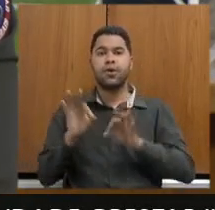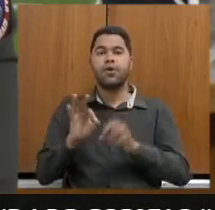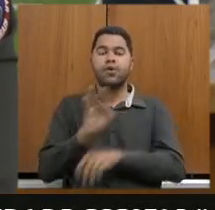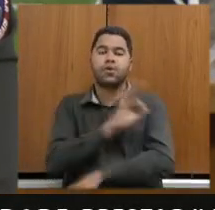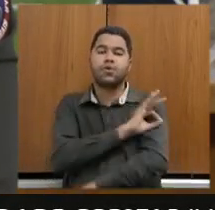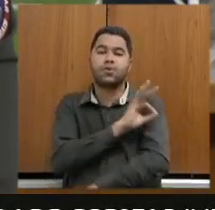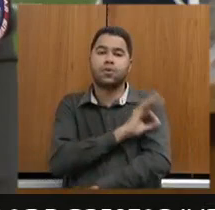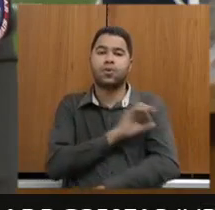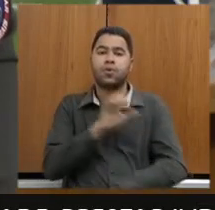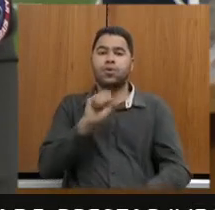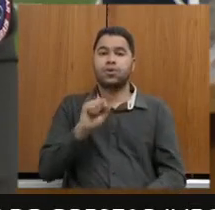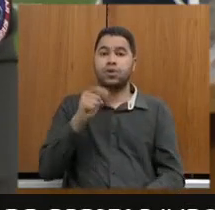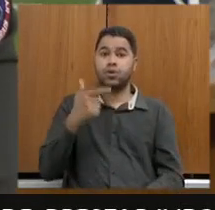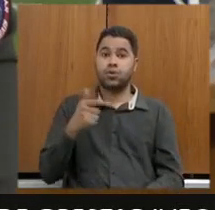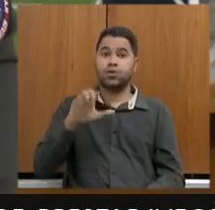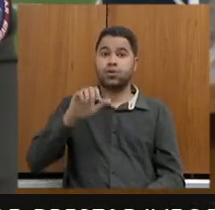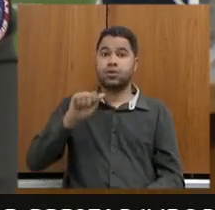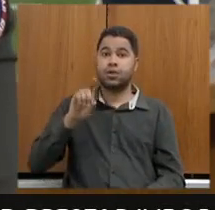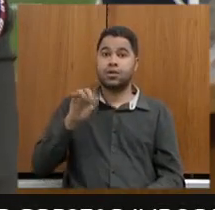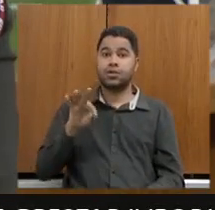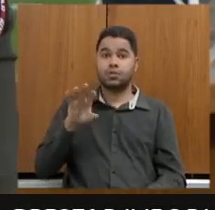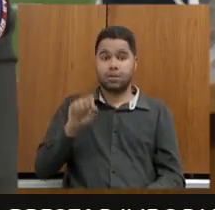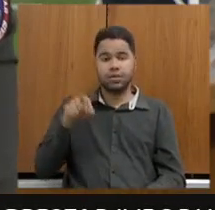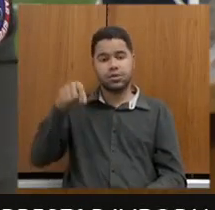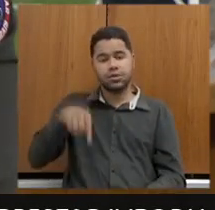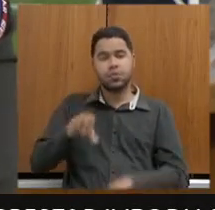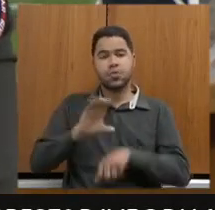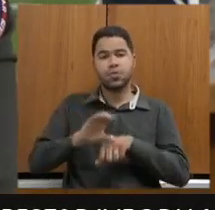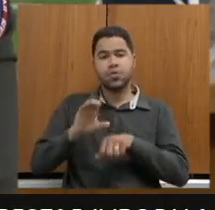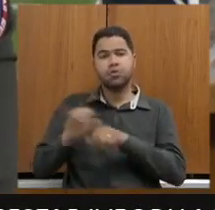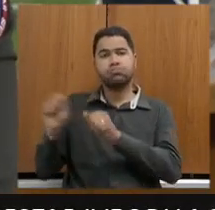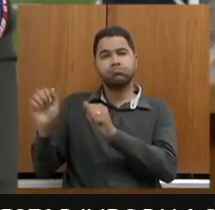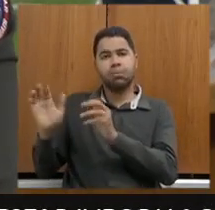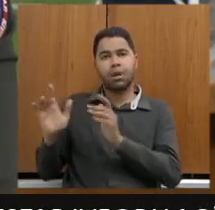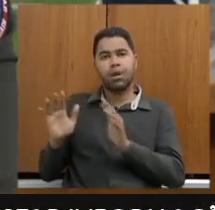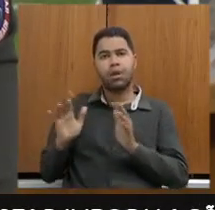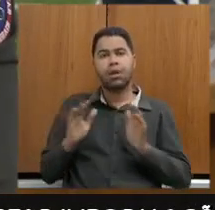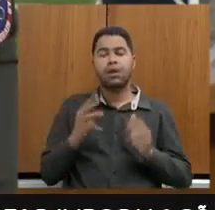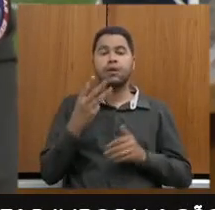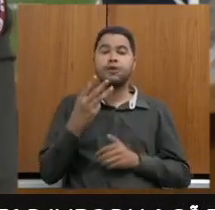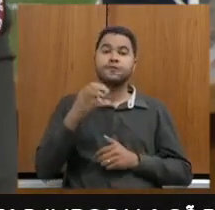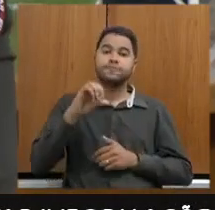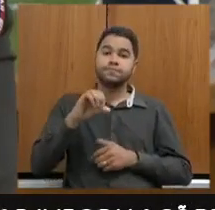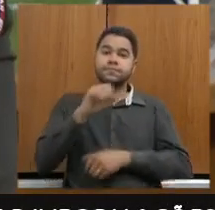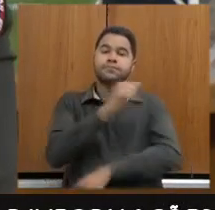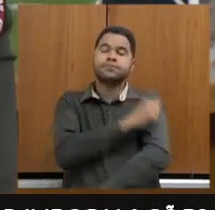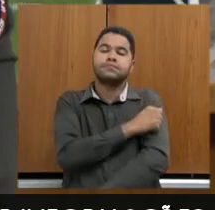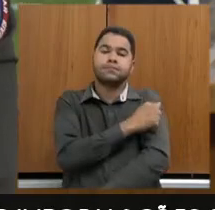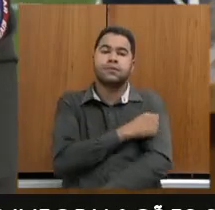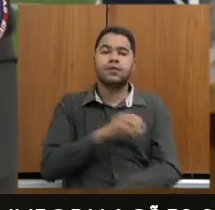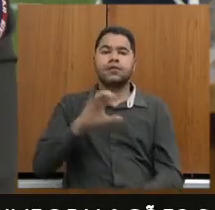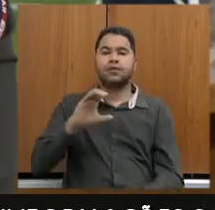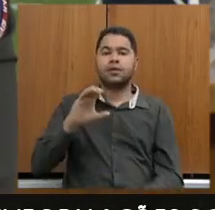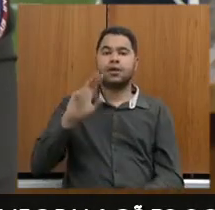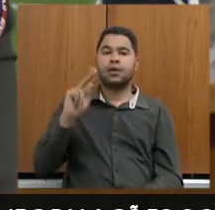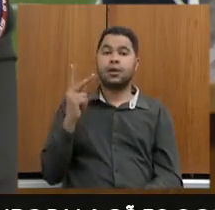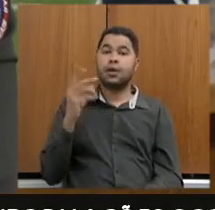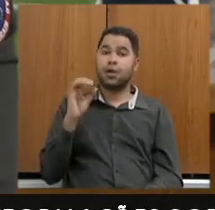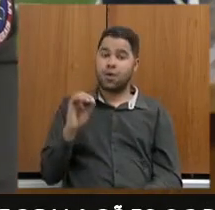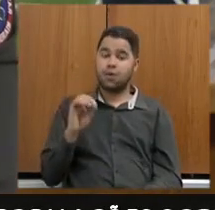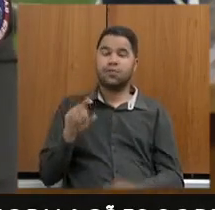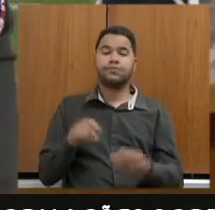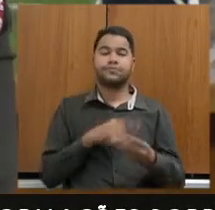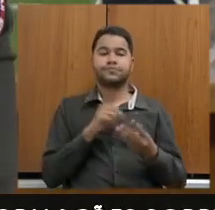oficiais 82 na Cadetes que estão aí em curso de formação 39 alunos do CH o informação